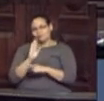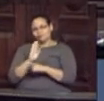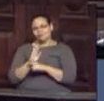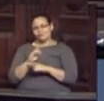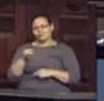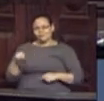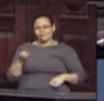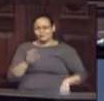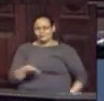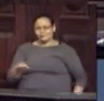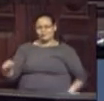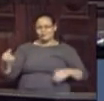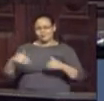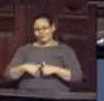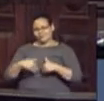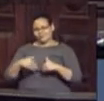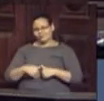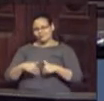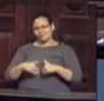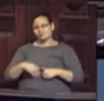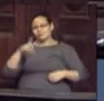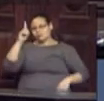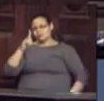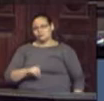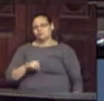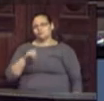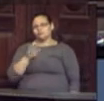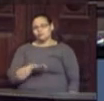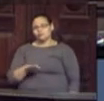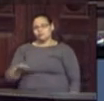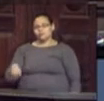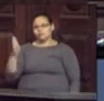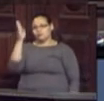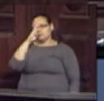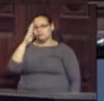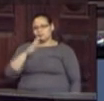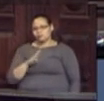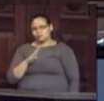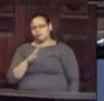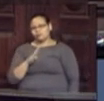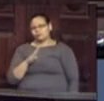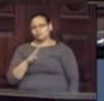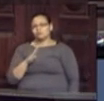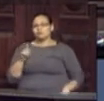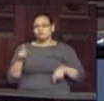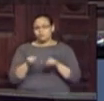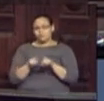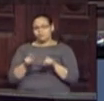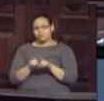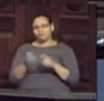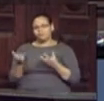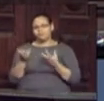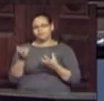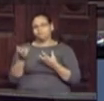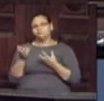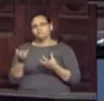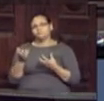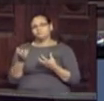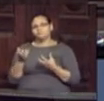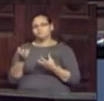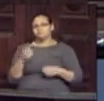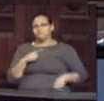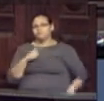desnutrição infantil, enfim, dos direitos da criança no Brasil. Também queria